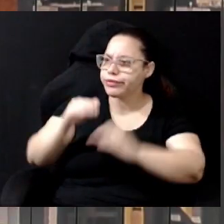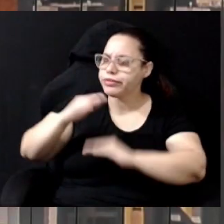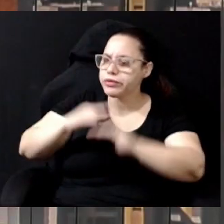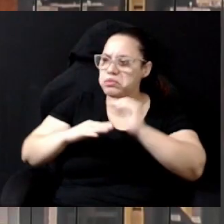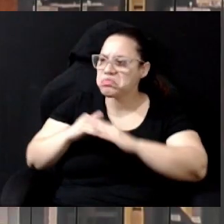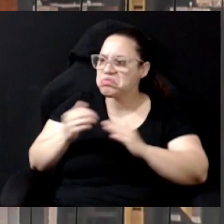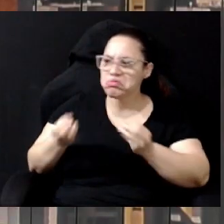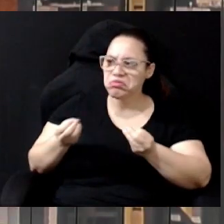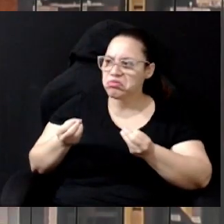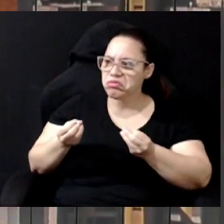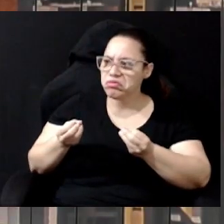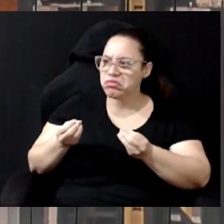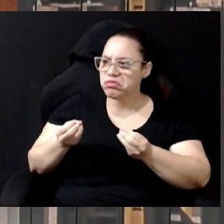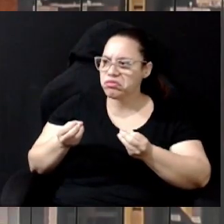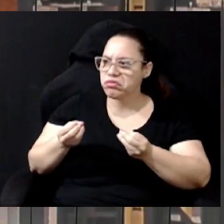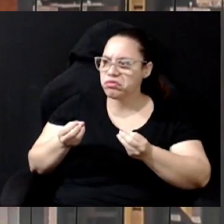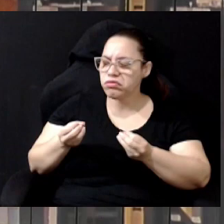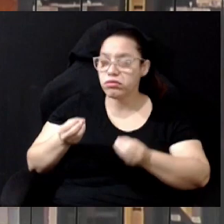produção?